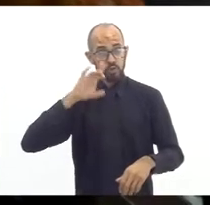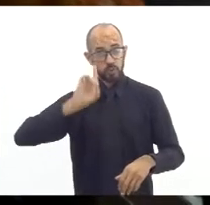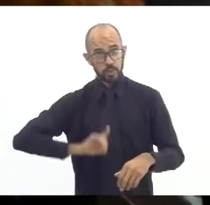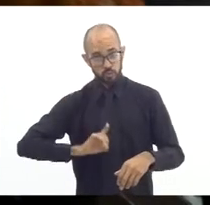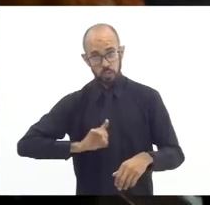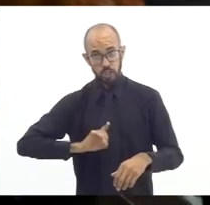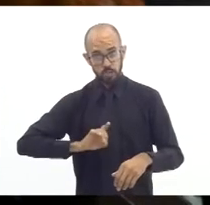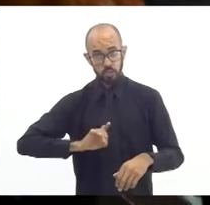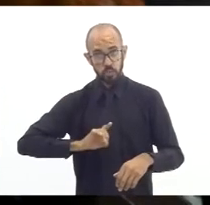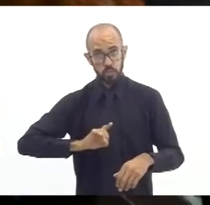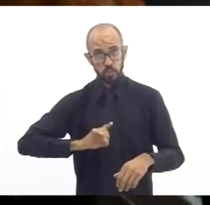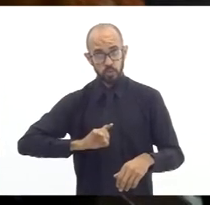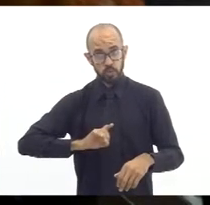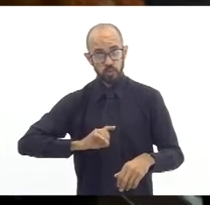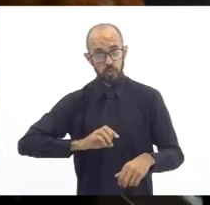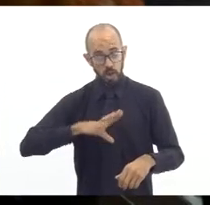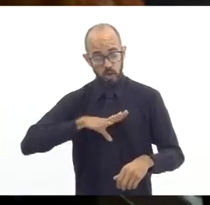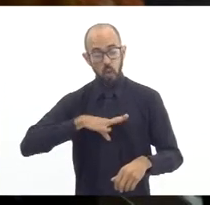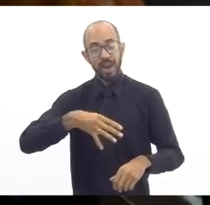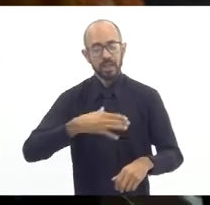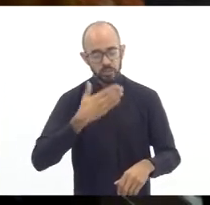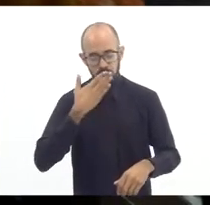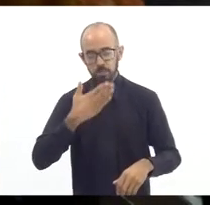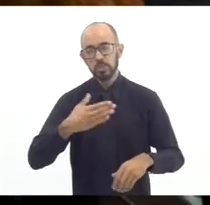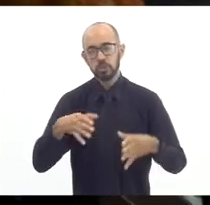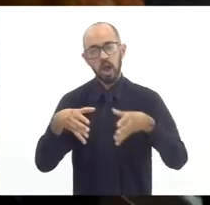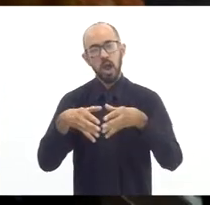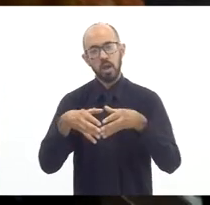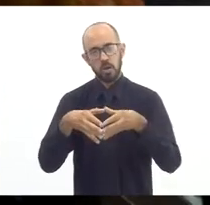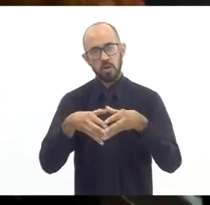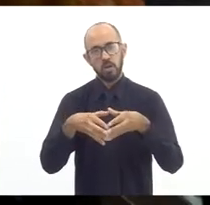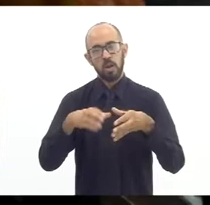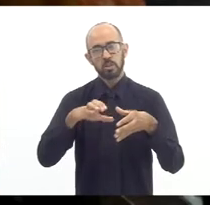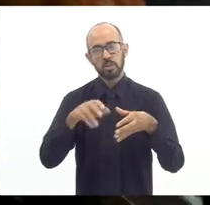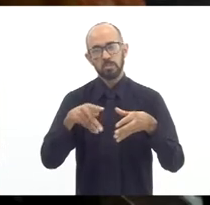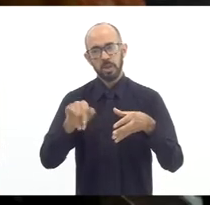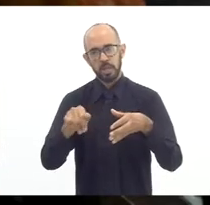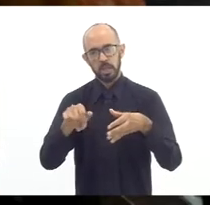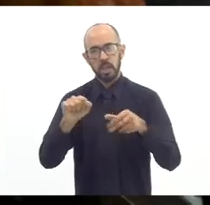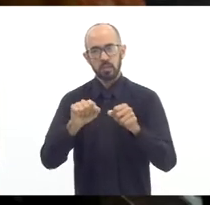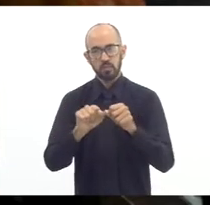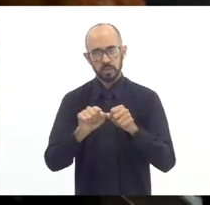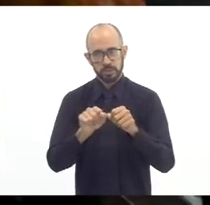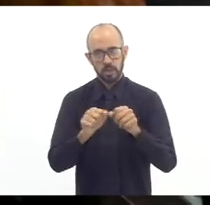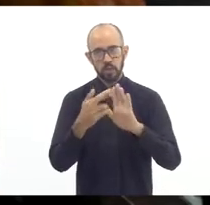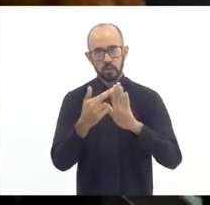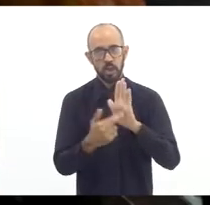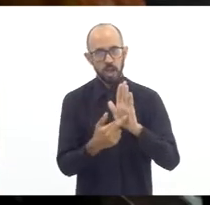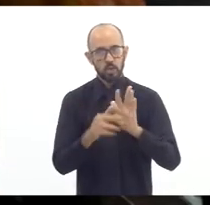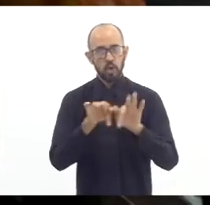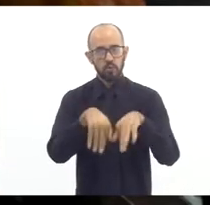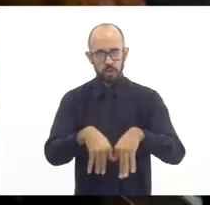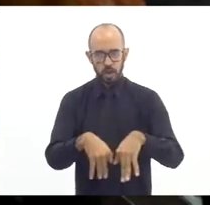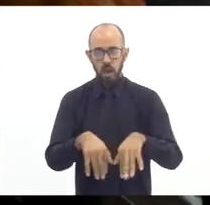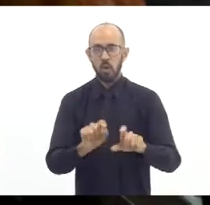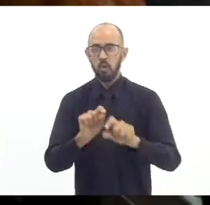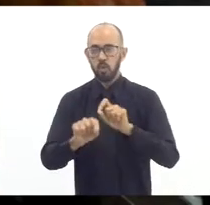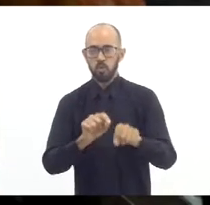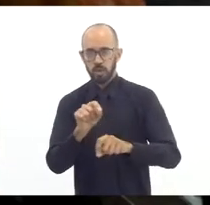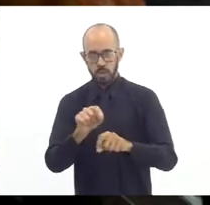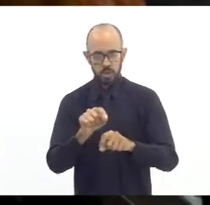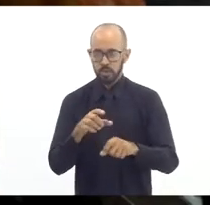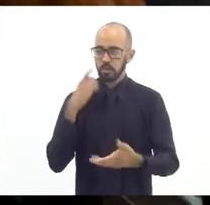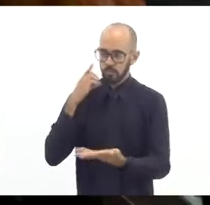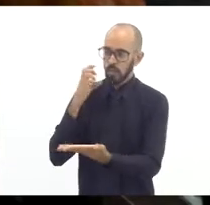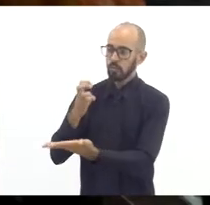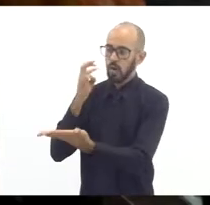a audácia de fazer algum pedido a essa comissão, era que constasse no relatório final, deputado Valdeque, se eu